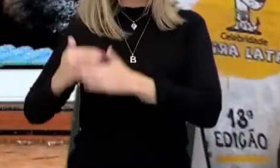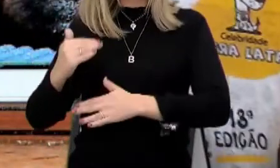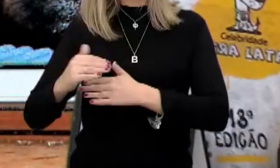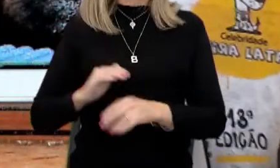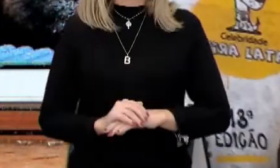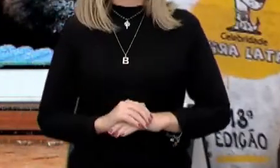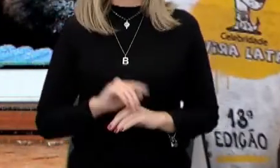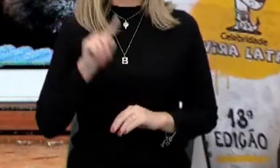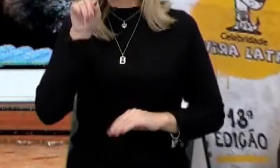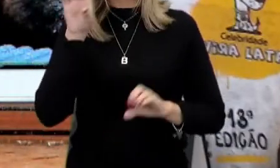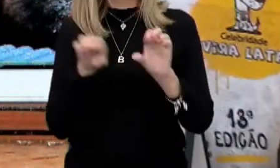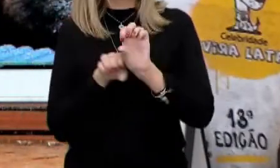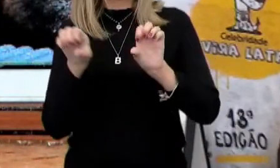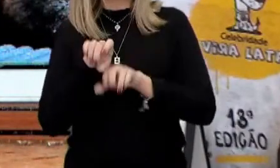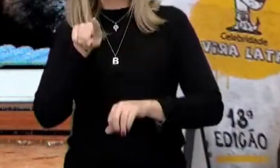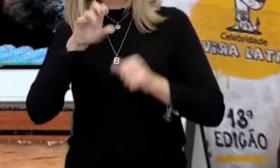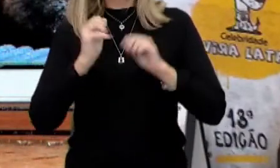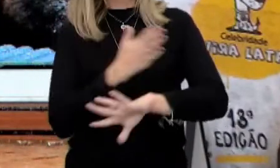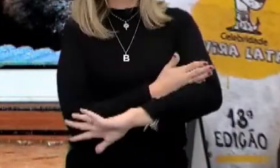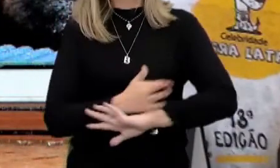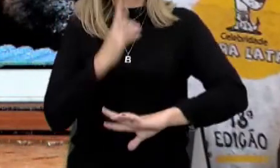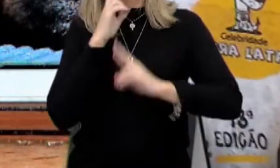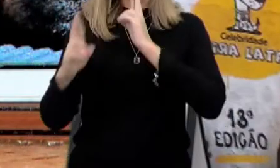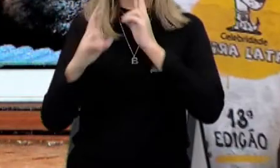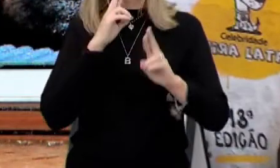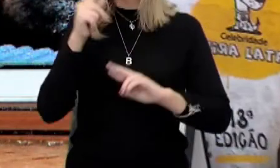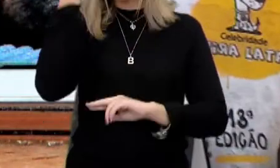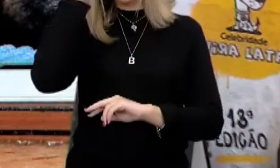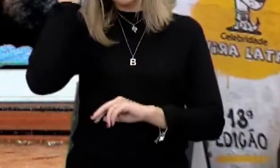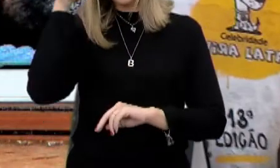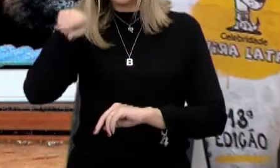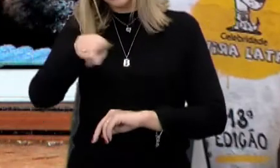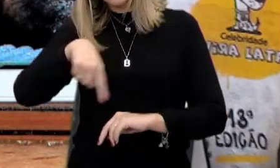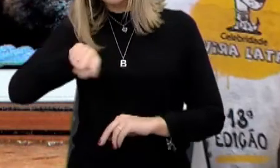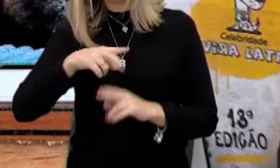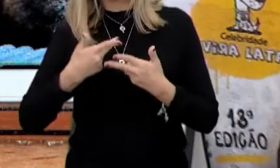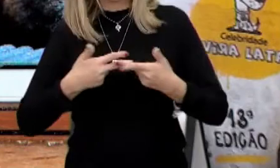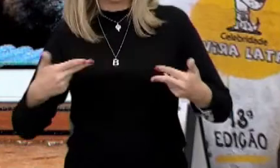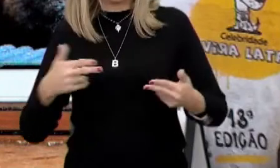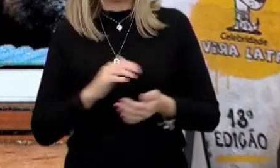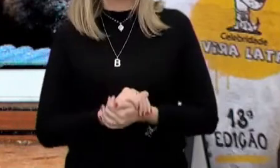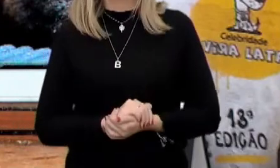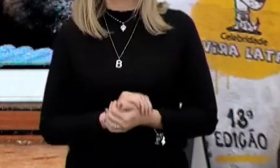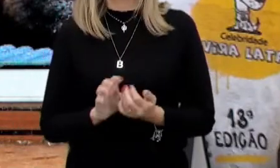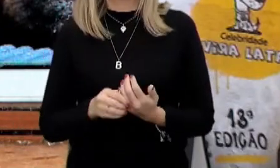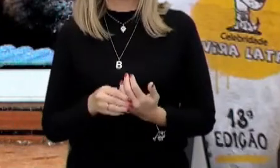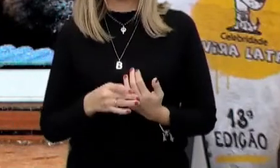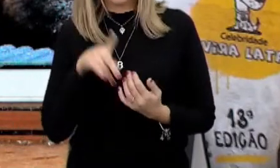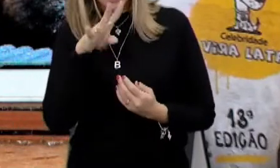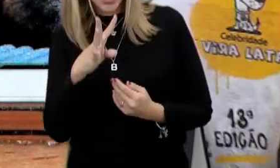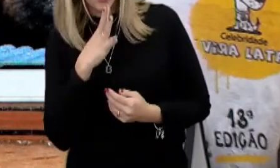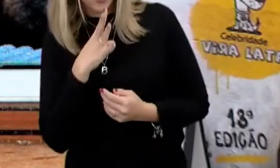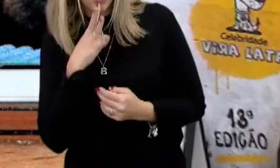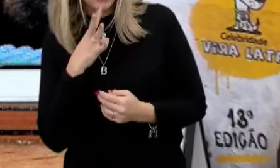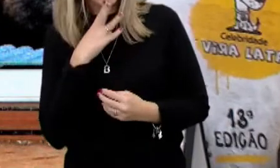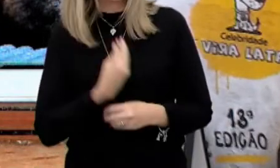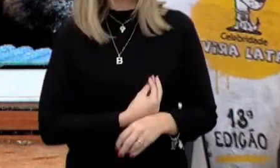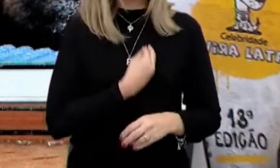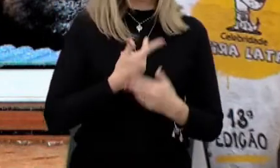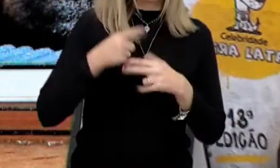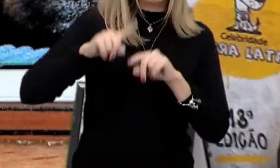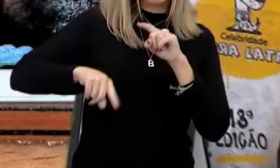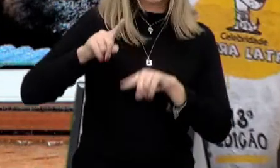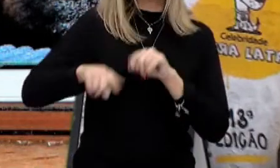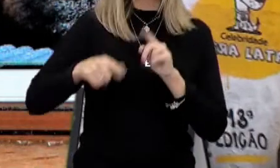Então, vocês podem começar a responder pensando nessa causa, por exemplo. Você reconhece que existem alguns produtos